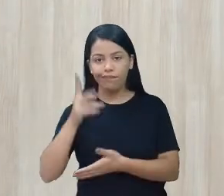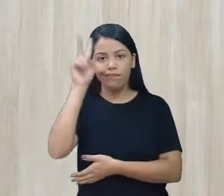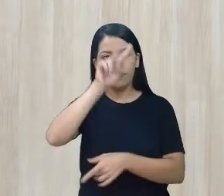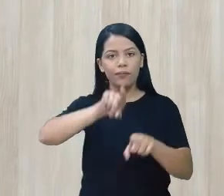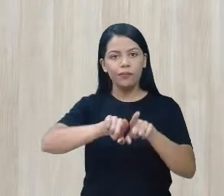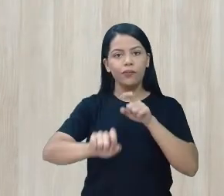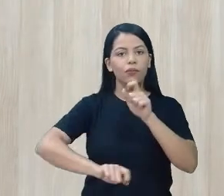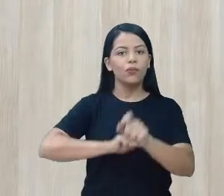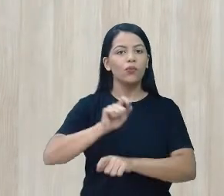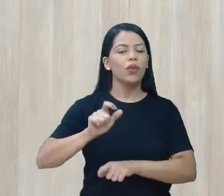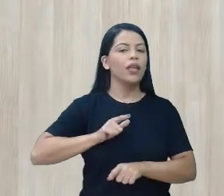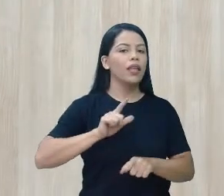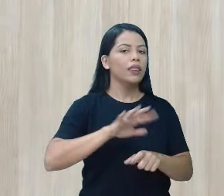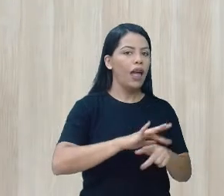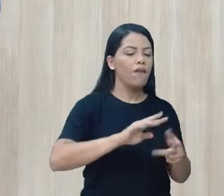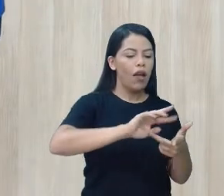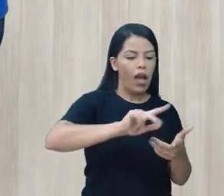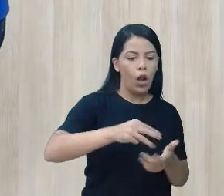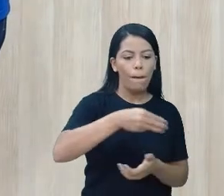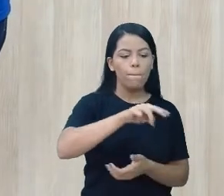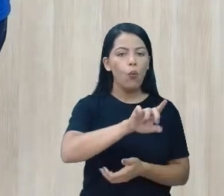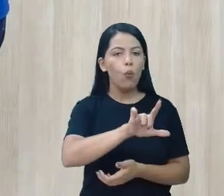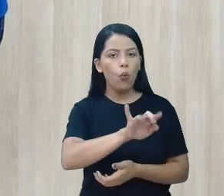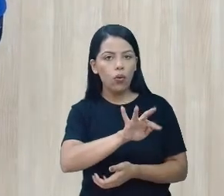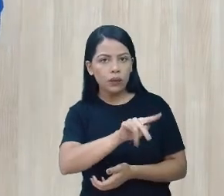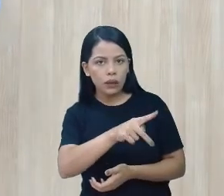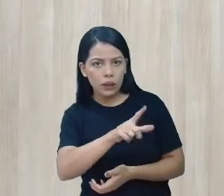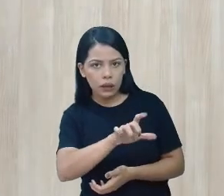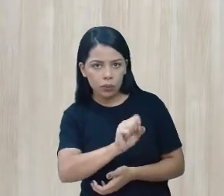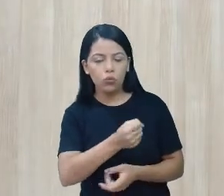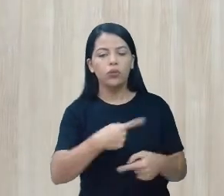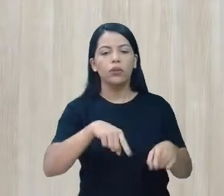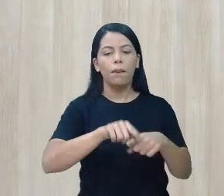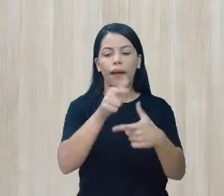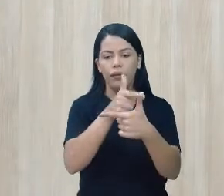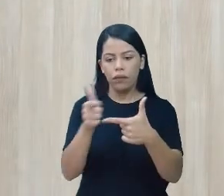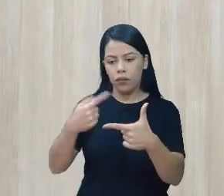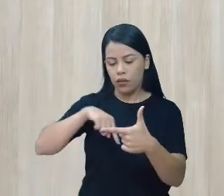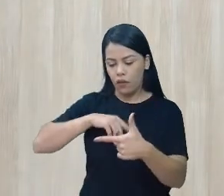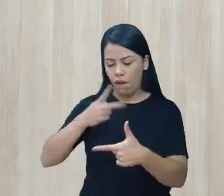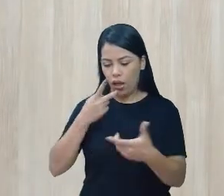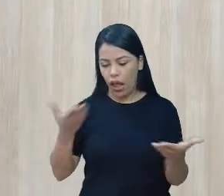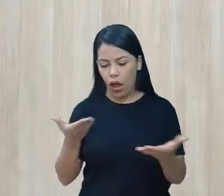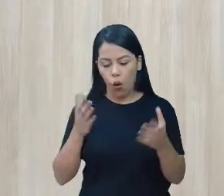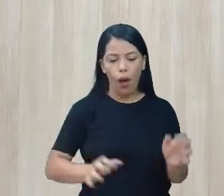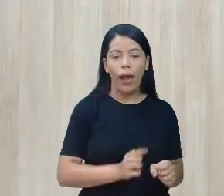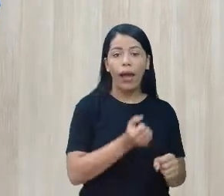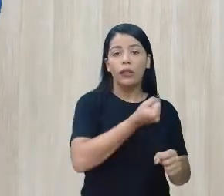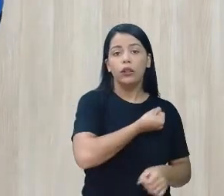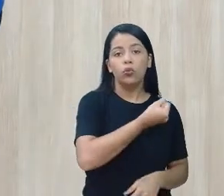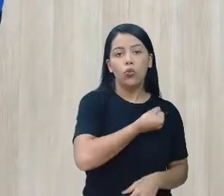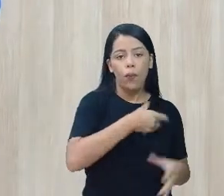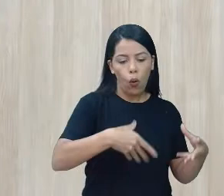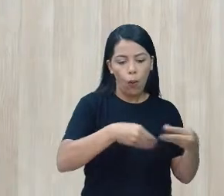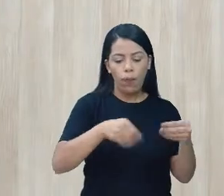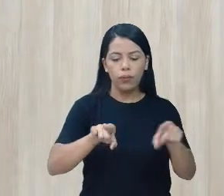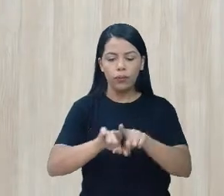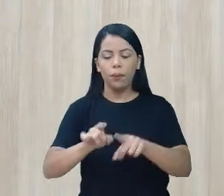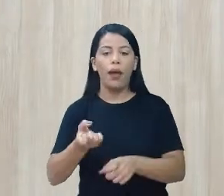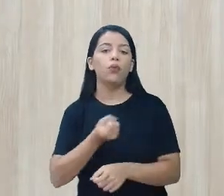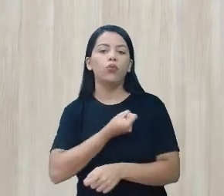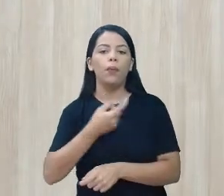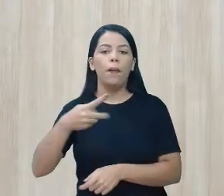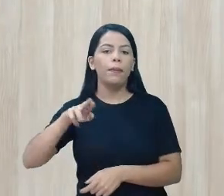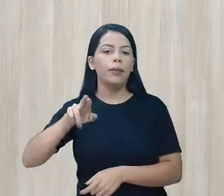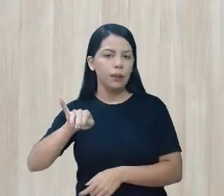de múltiplos e divisores. Hoje a gente vai falar de números compostos e números primos, né? Os números primos e números compostos, como está ali no título,